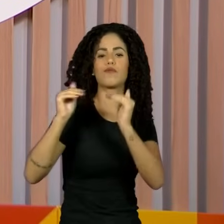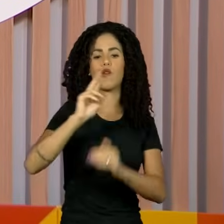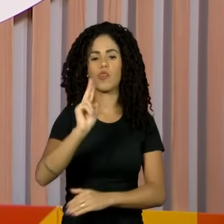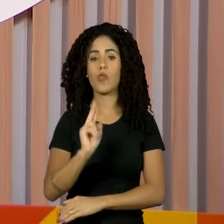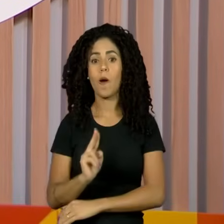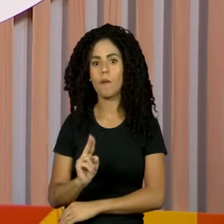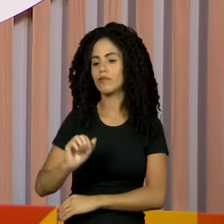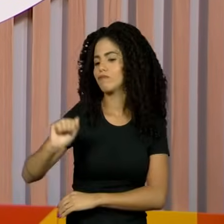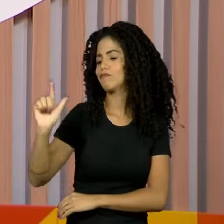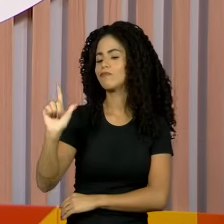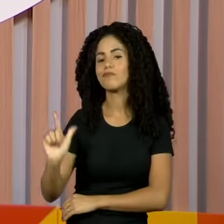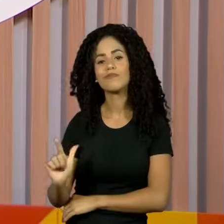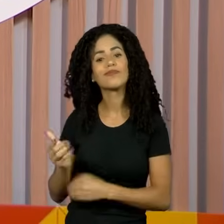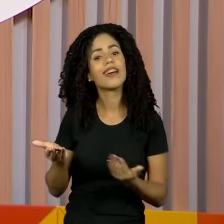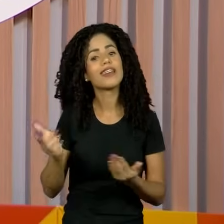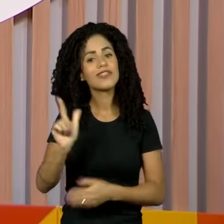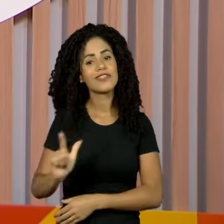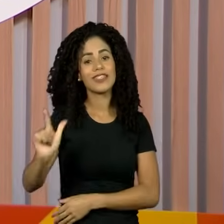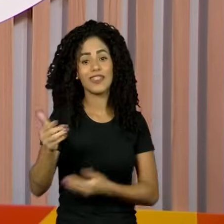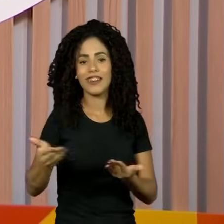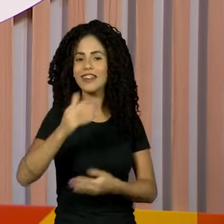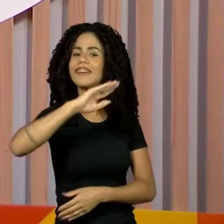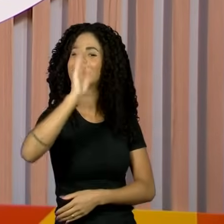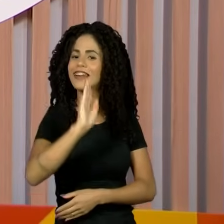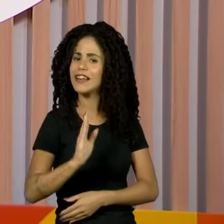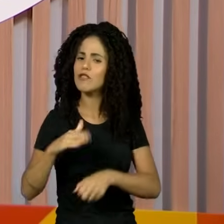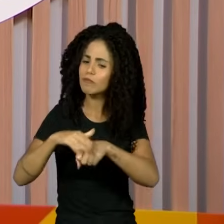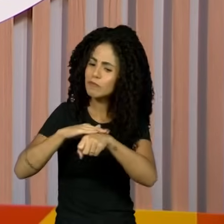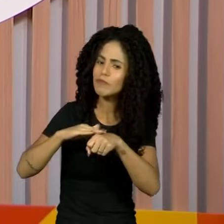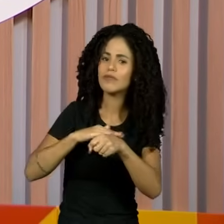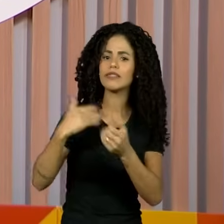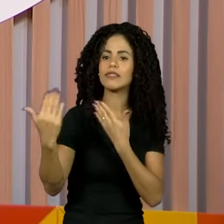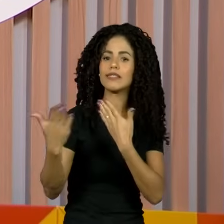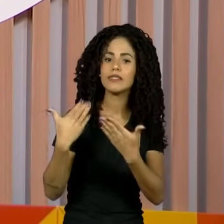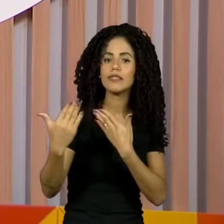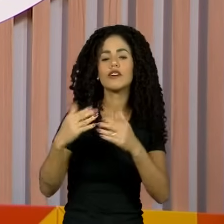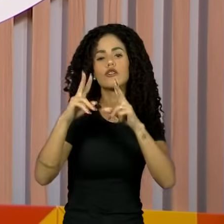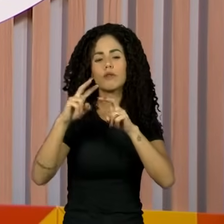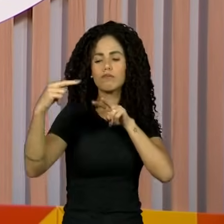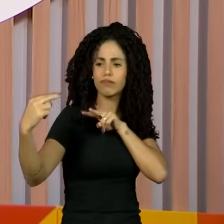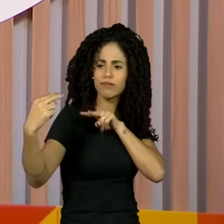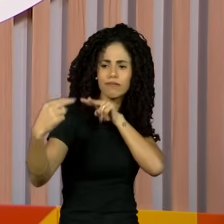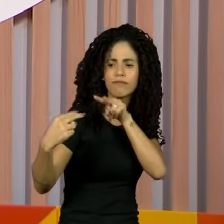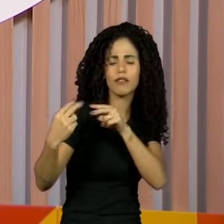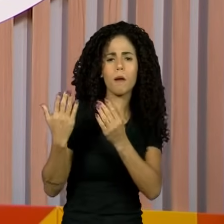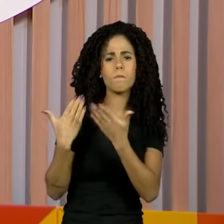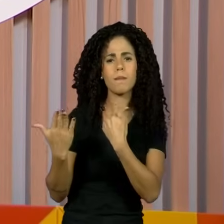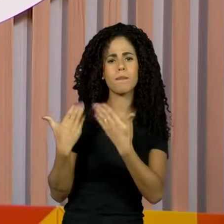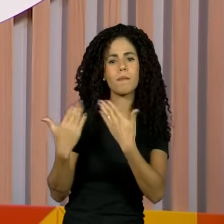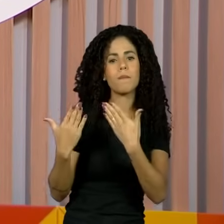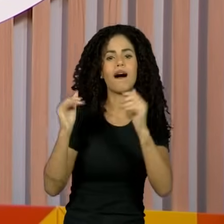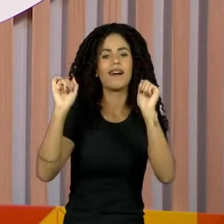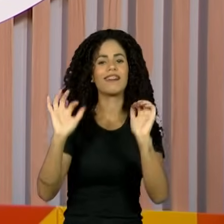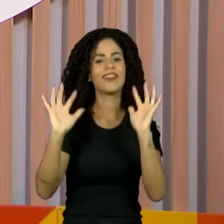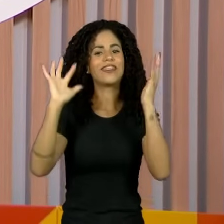literatura brasileira. Eu tive o prazer de conversar olho no olho com ela, gente, durante o evento que celebrou as